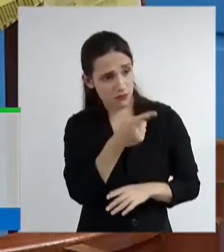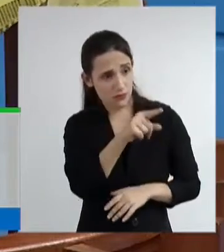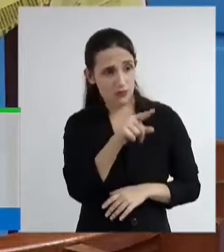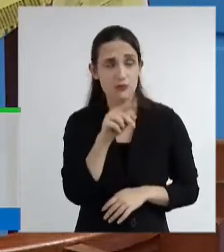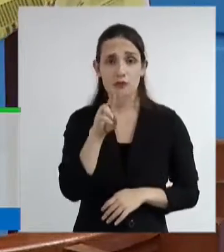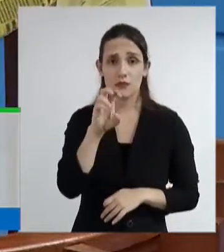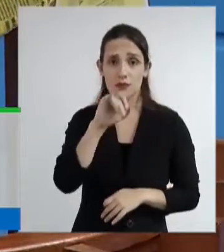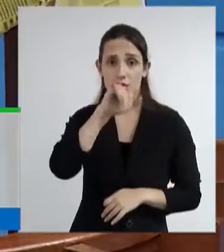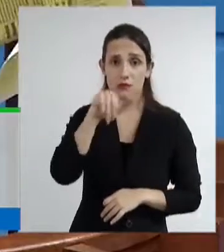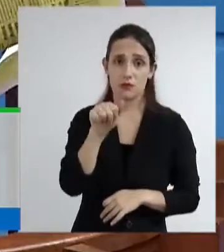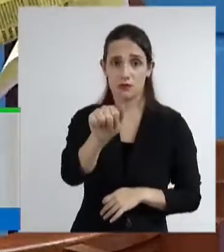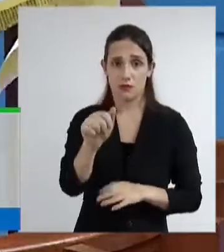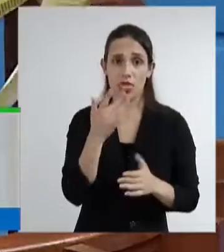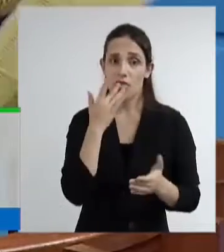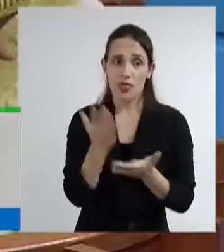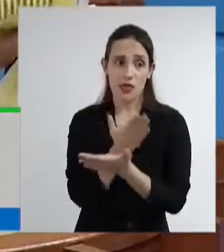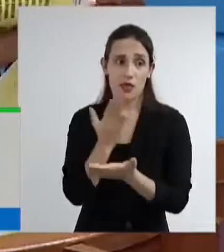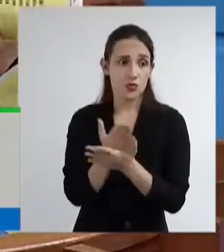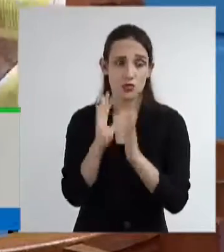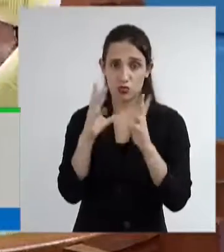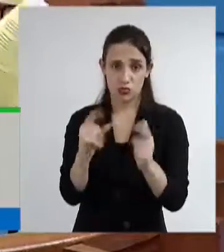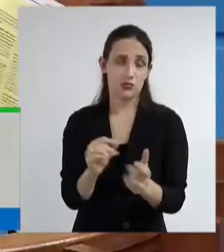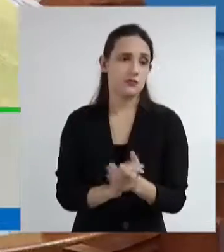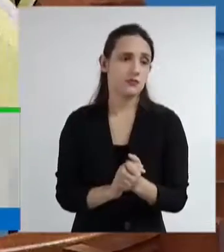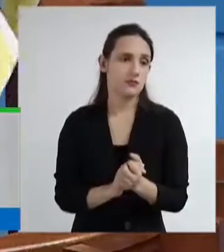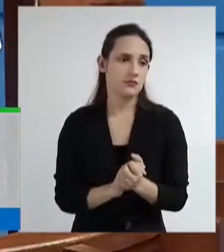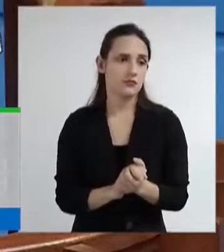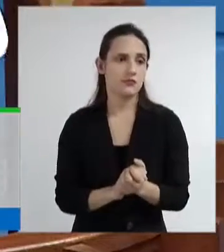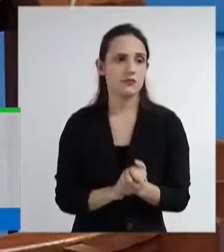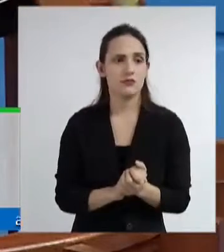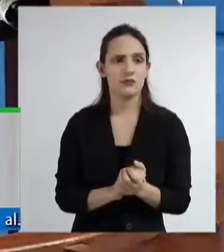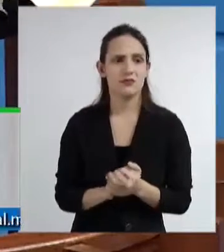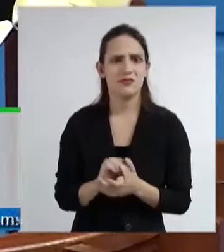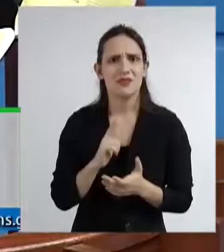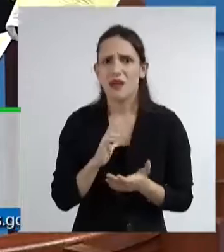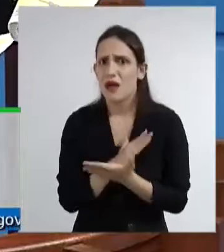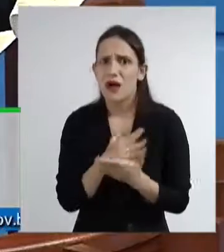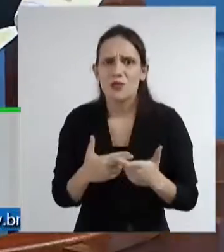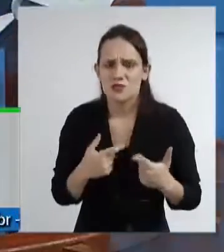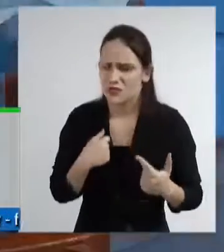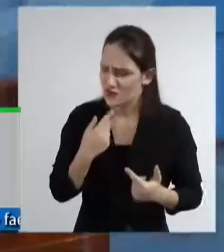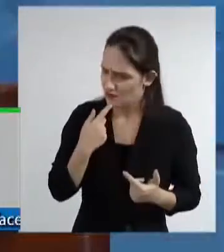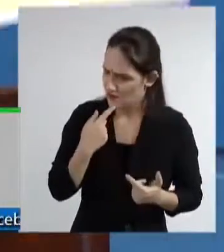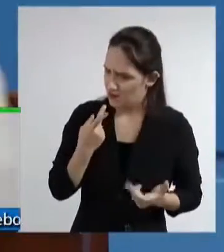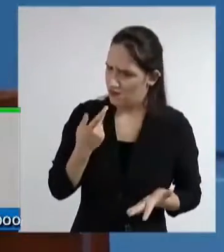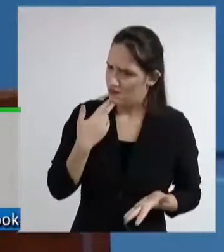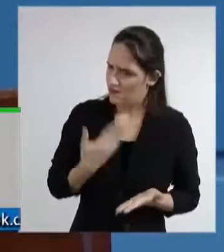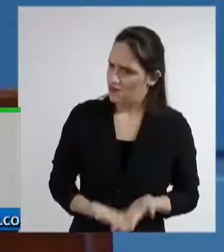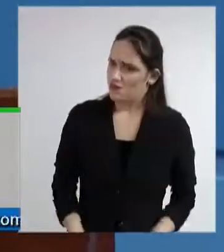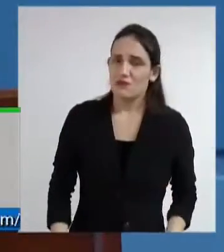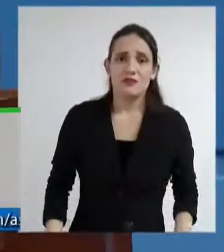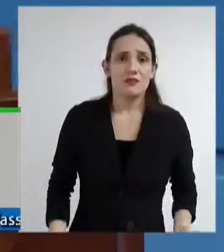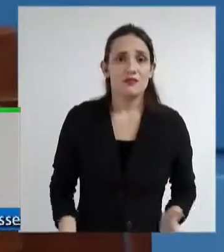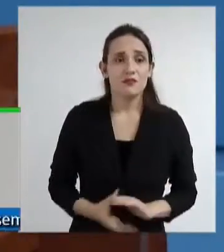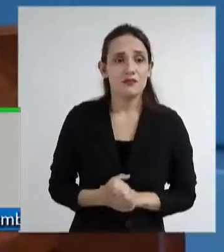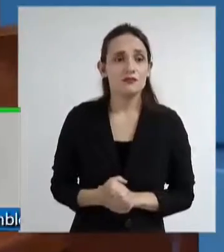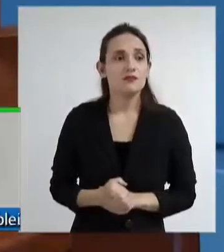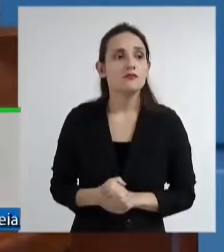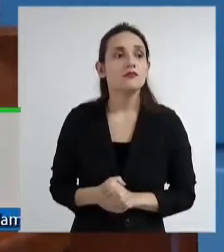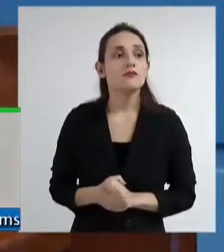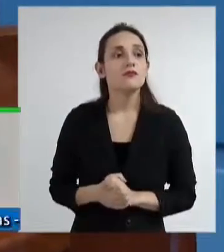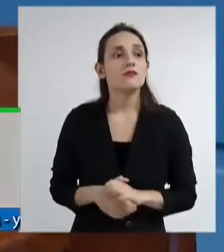Veja, na íntegra. Aqui tem coisas assim complicadíssimas, mas o que